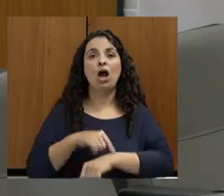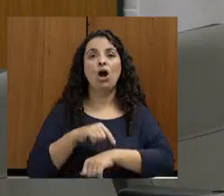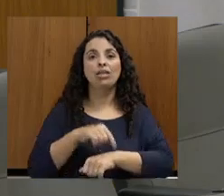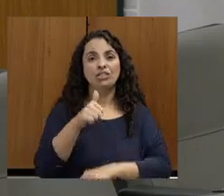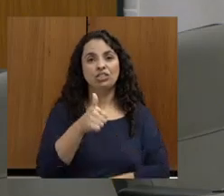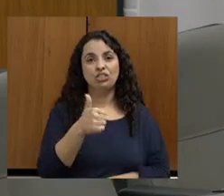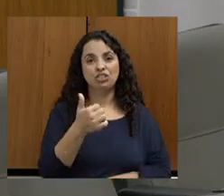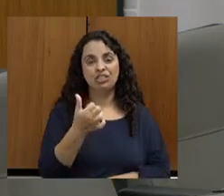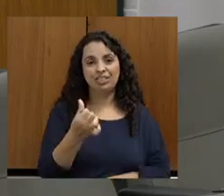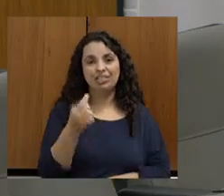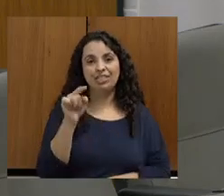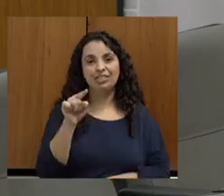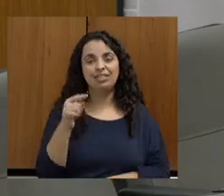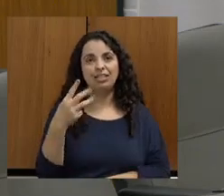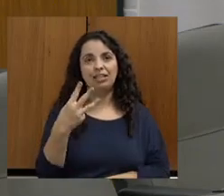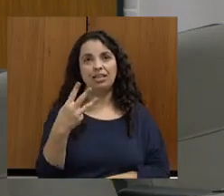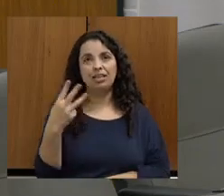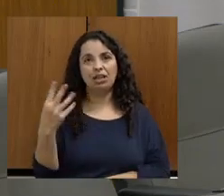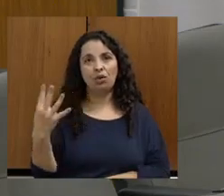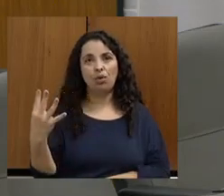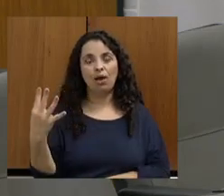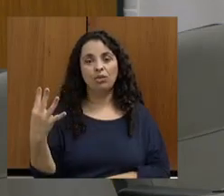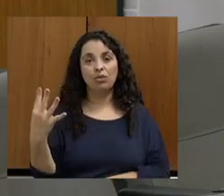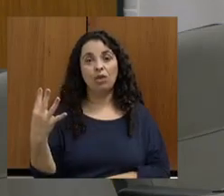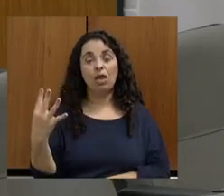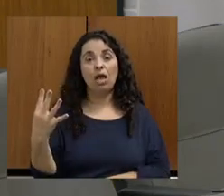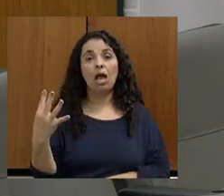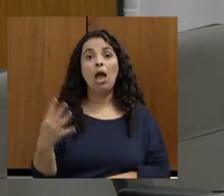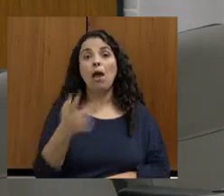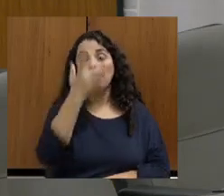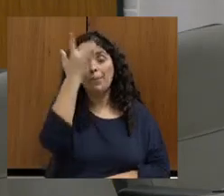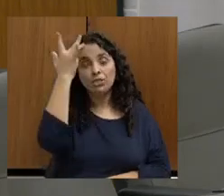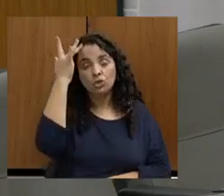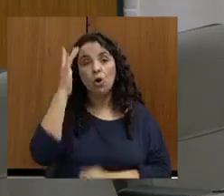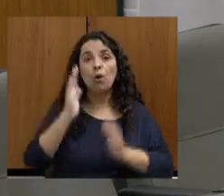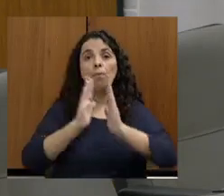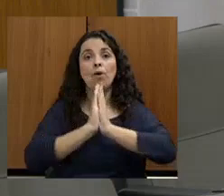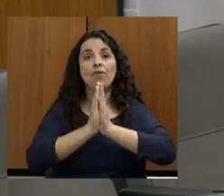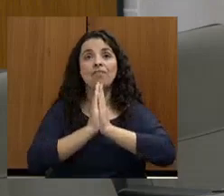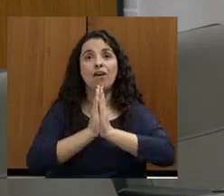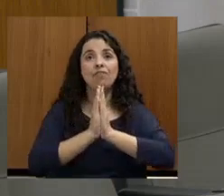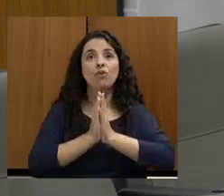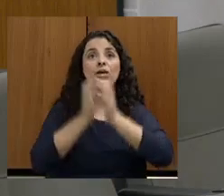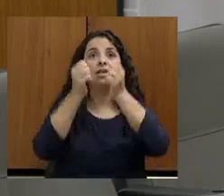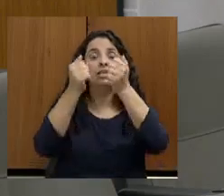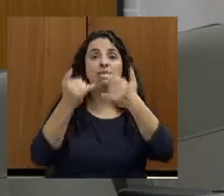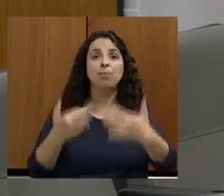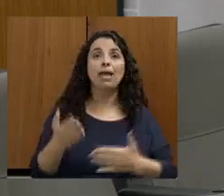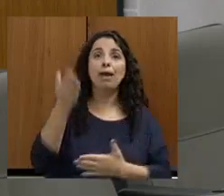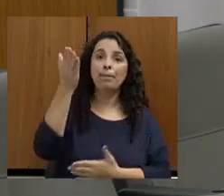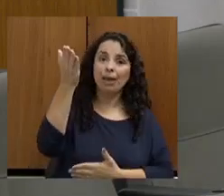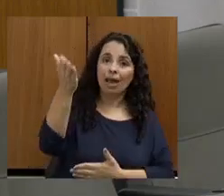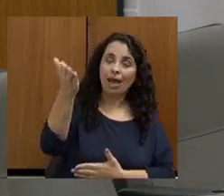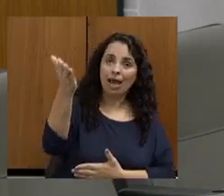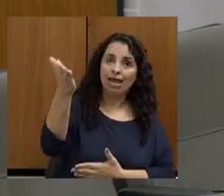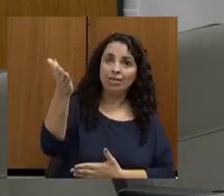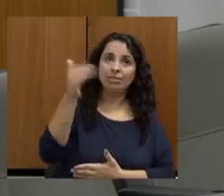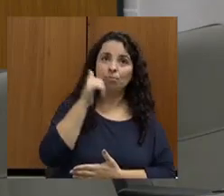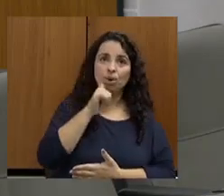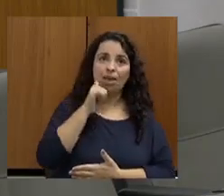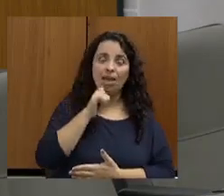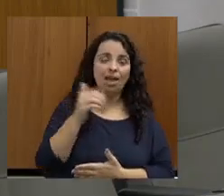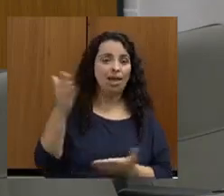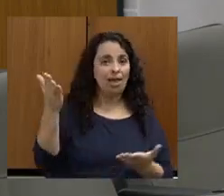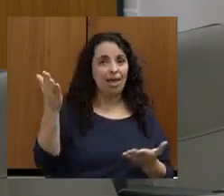16h34 adiante. Alguém, pelo amor de Deus, explica para essa mulher, me perdoe, a minha filha não